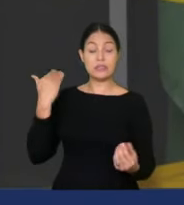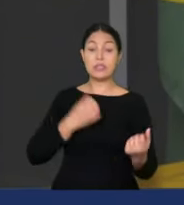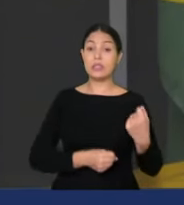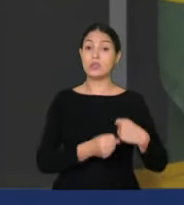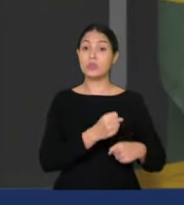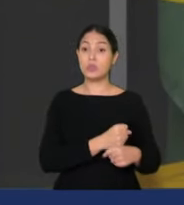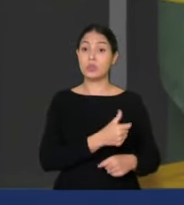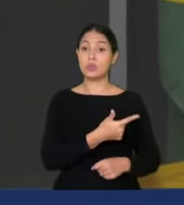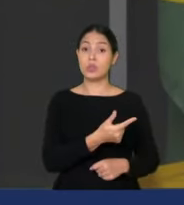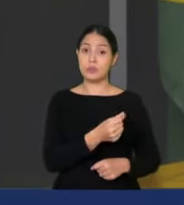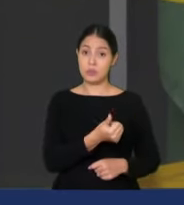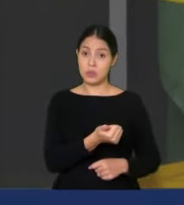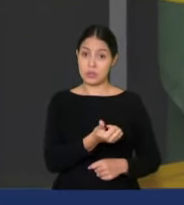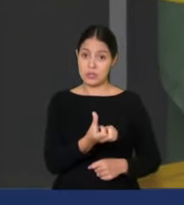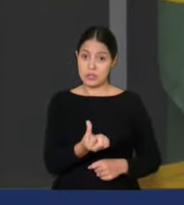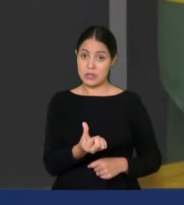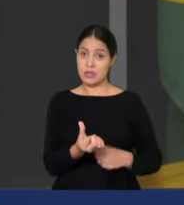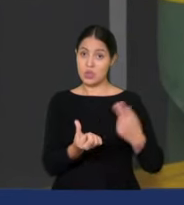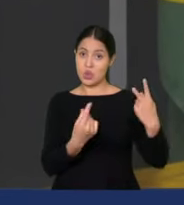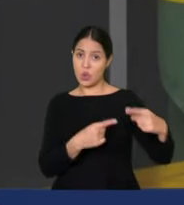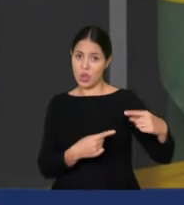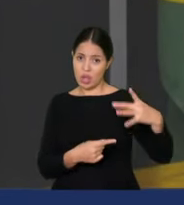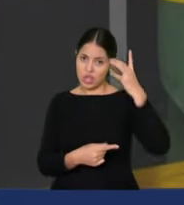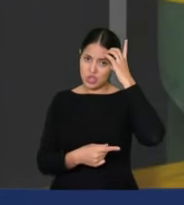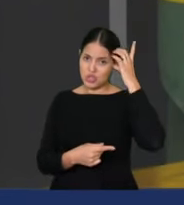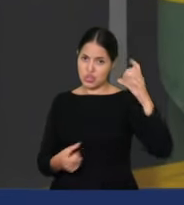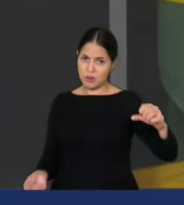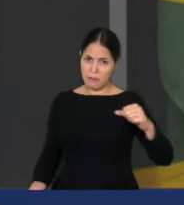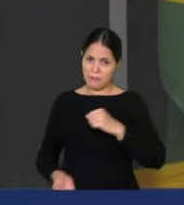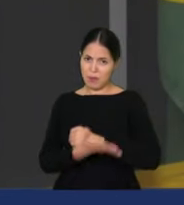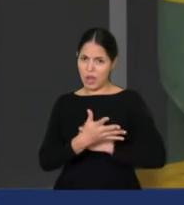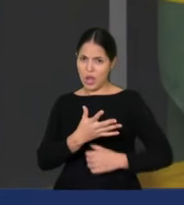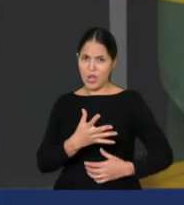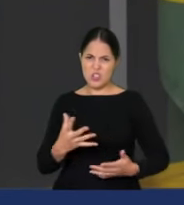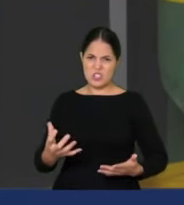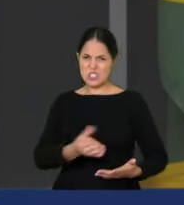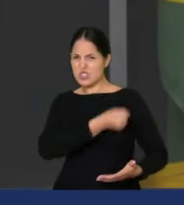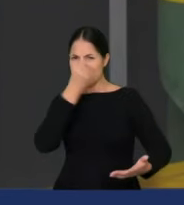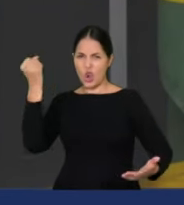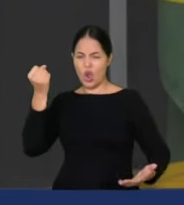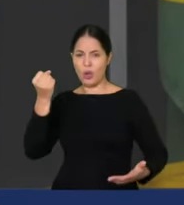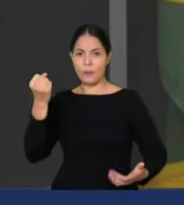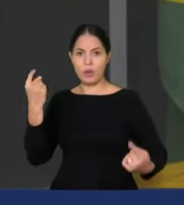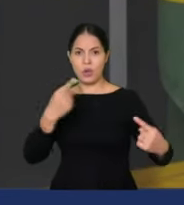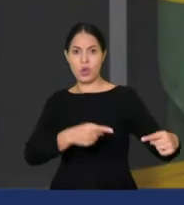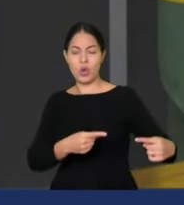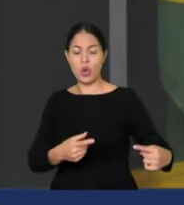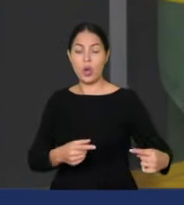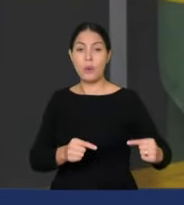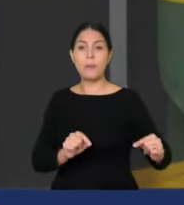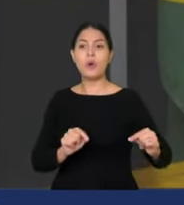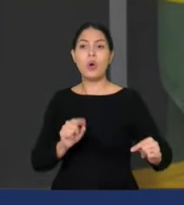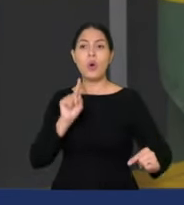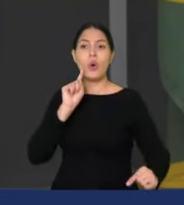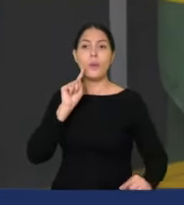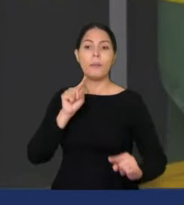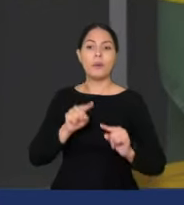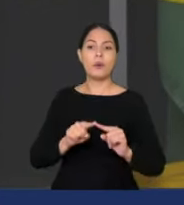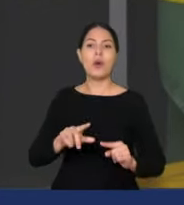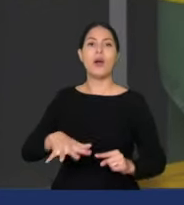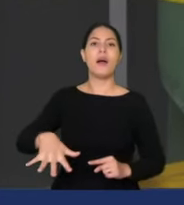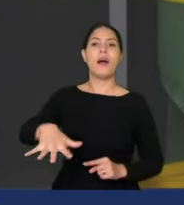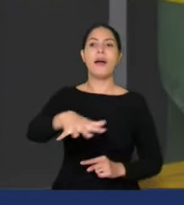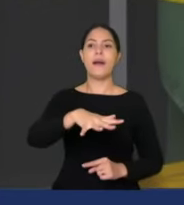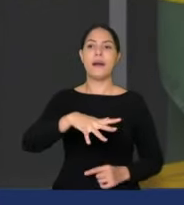companheira presidenta Dilma Rousseff, e que o golpe teve como pilar central acessar essas gigantescas reservas